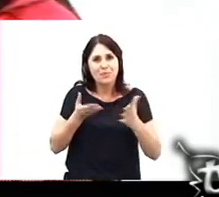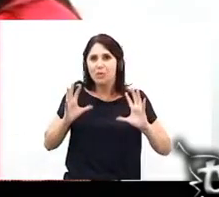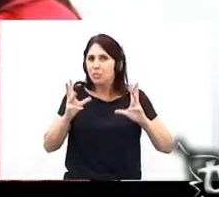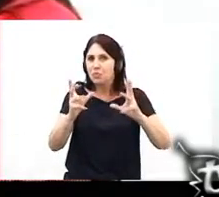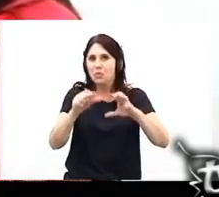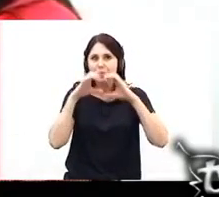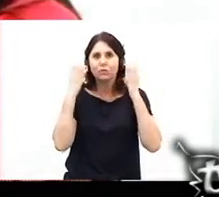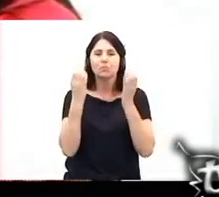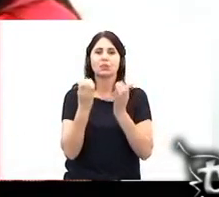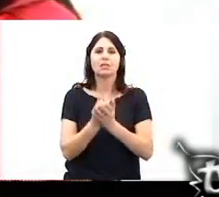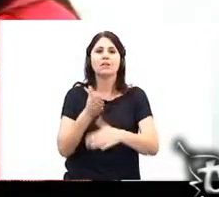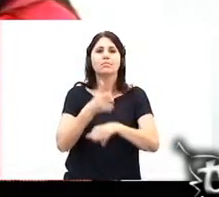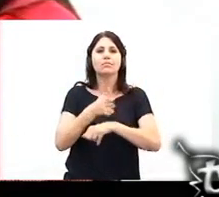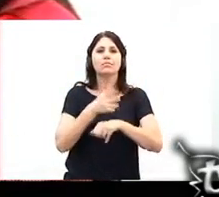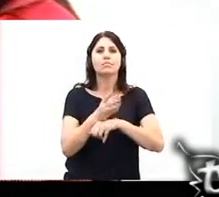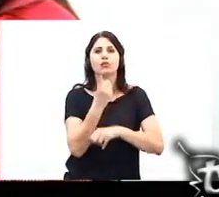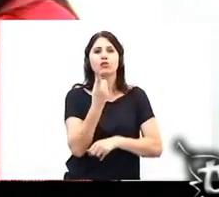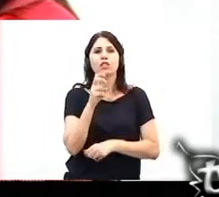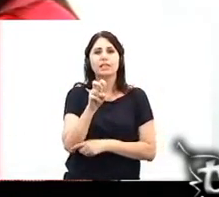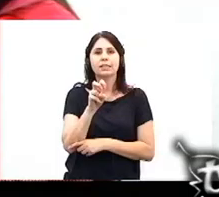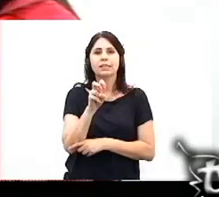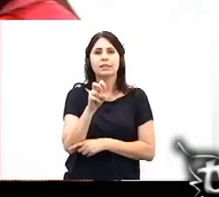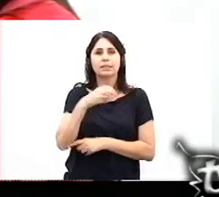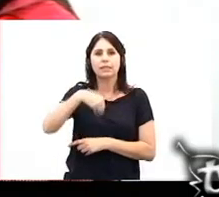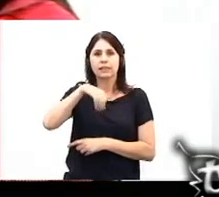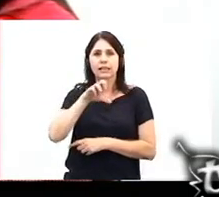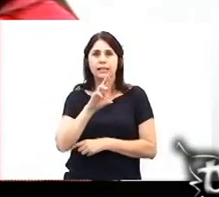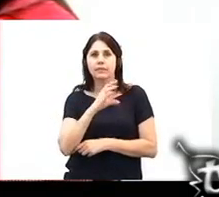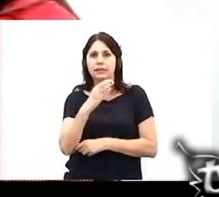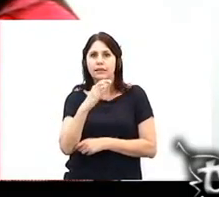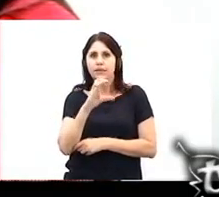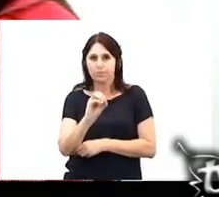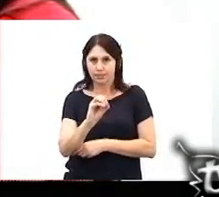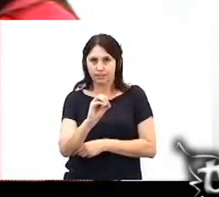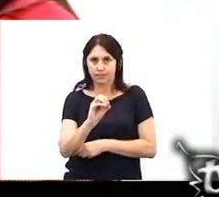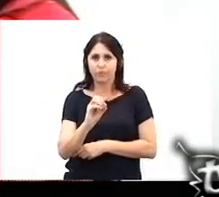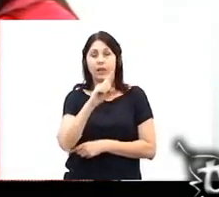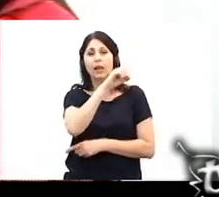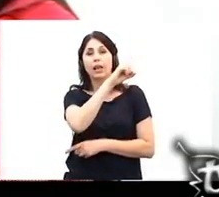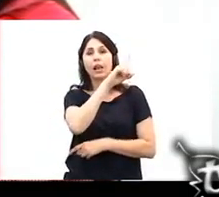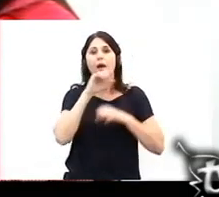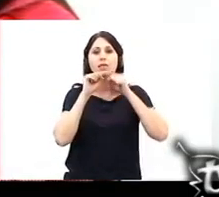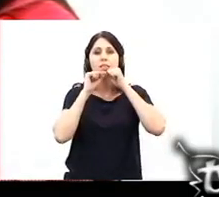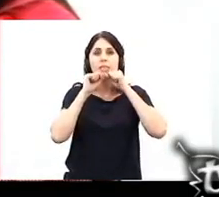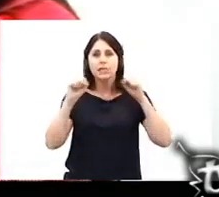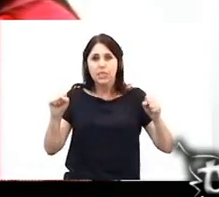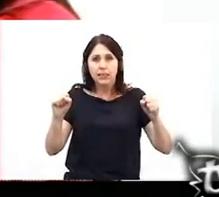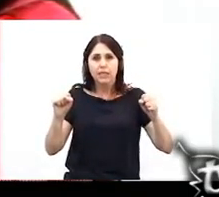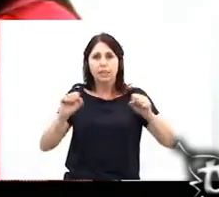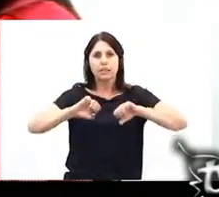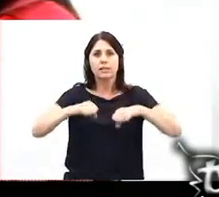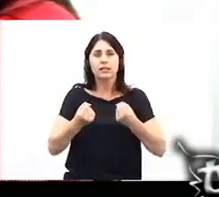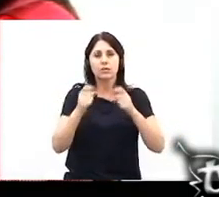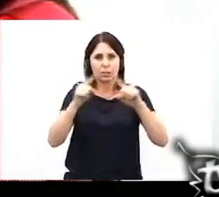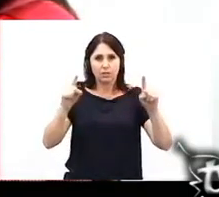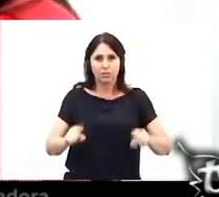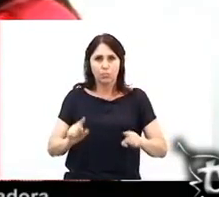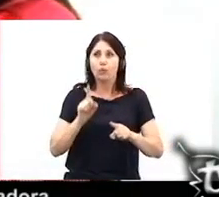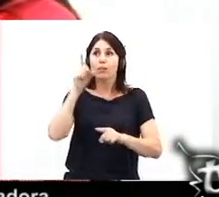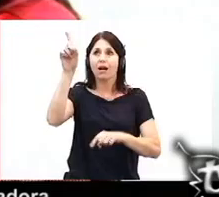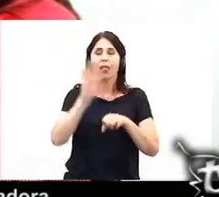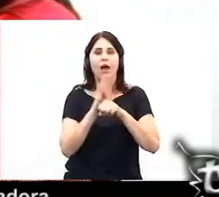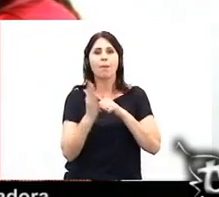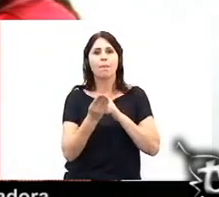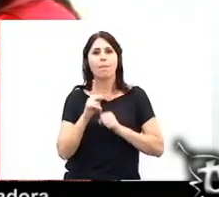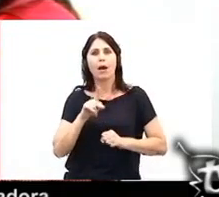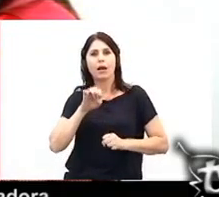atendimentos na escolinha de trânsito, projeto nas escolas. E este ano, inclusive, eu quero convidar a Márcia, toda a comunidade,